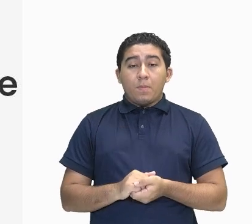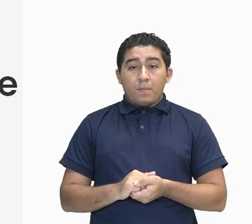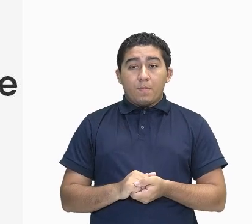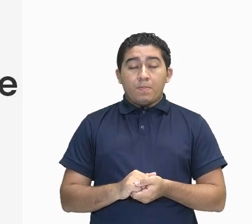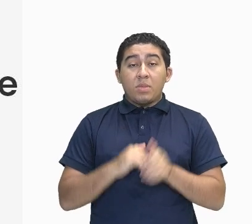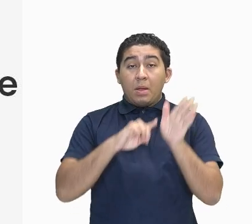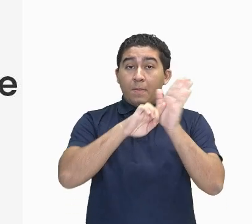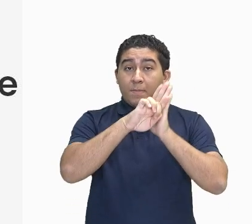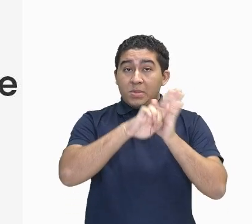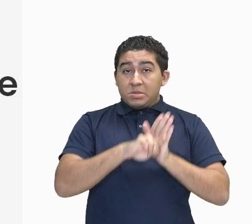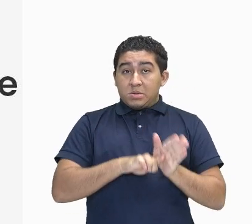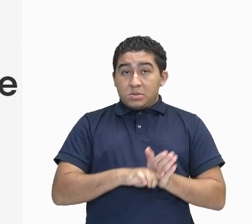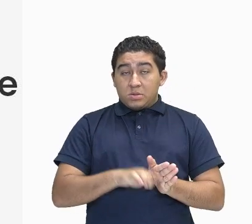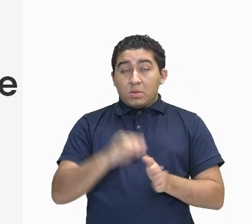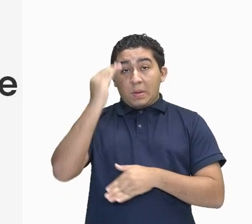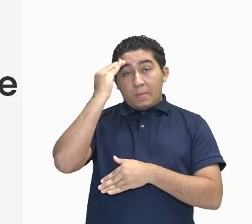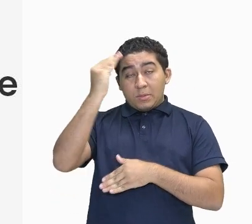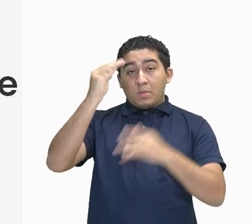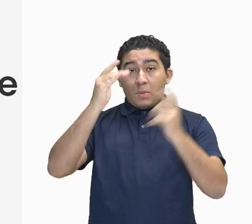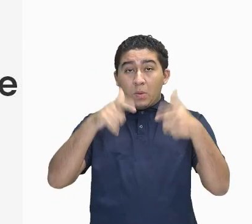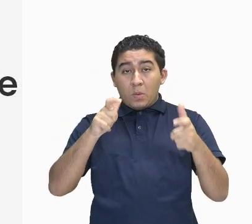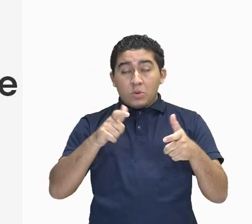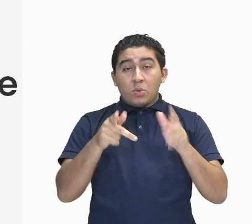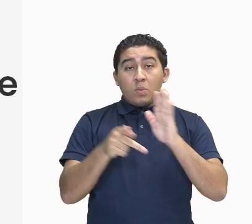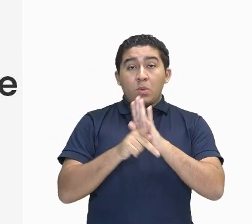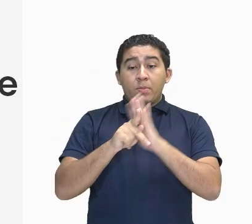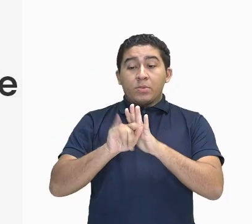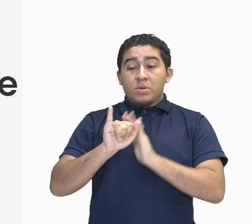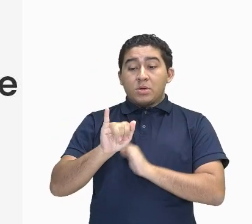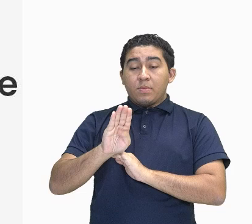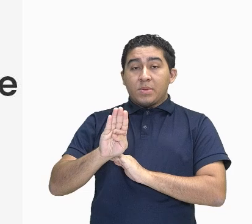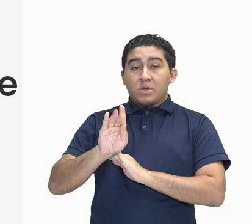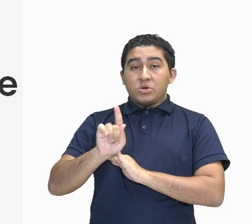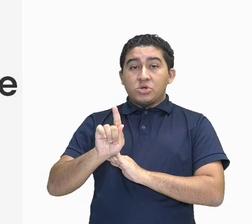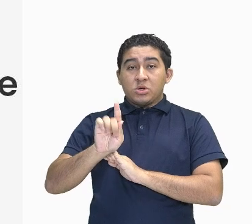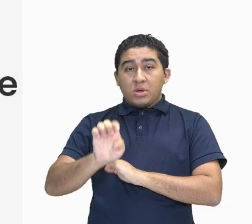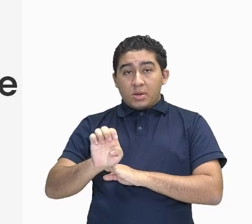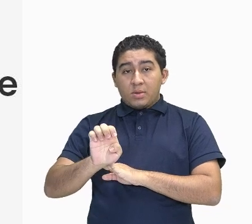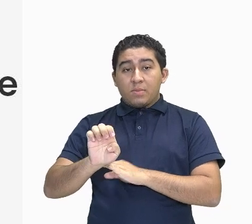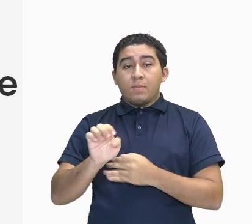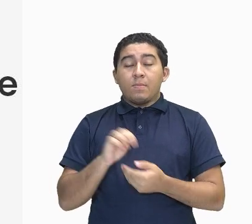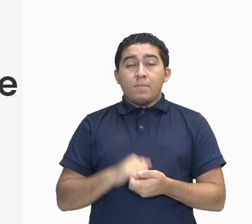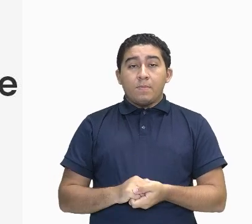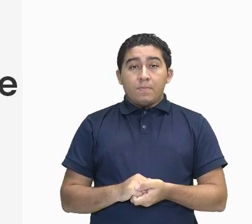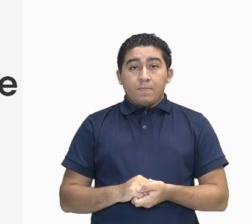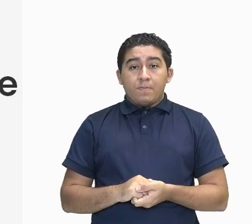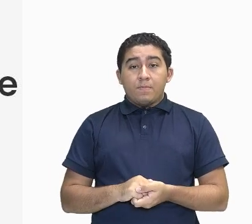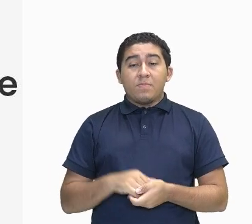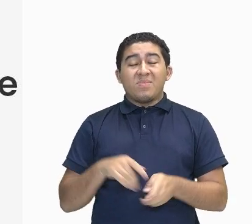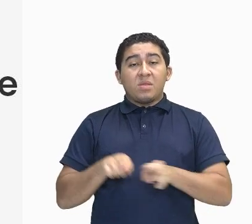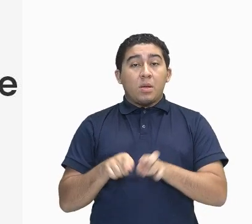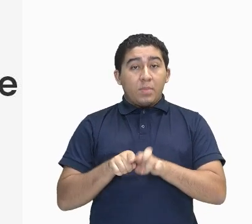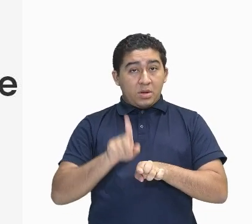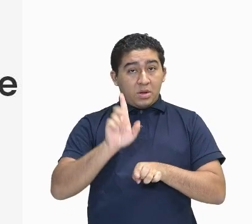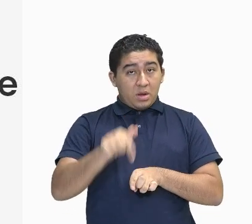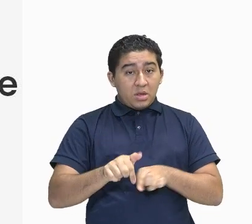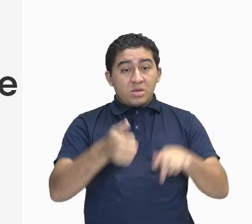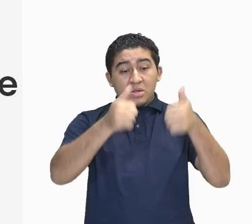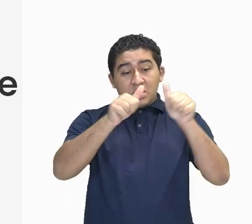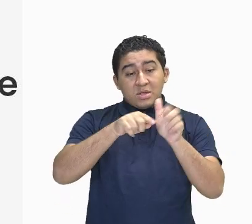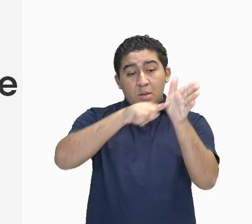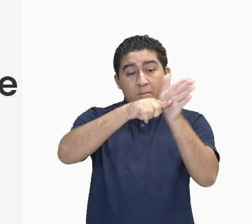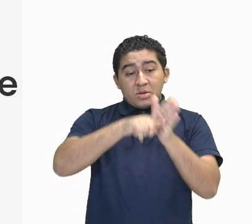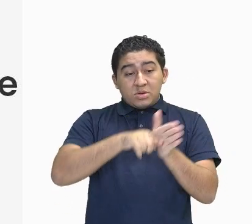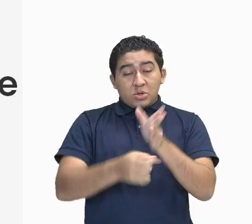tá? Realizados principalmente pelo Instituto Brasileiro de Geografia e Estatística. E um deles, gente, acabou surgindo o